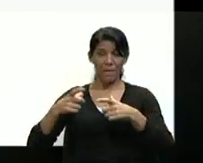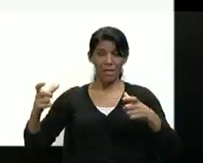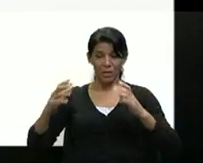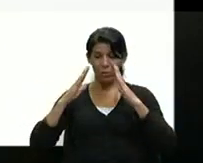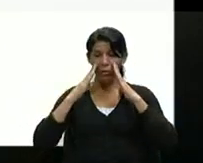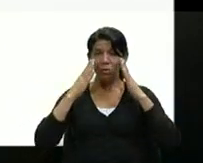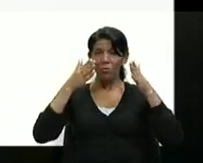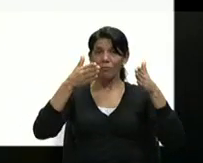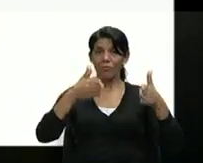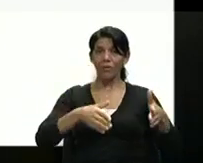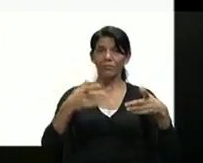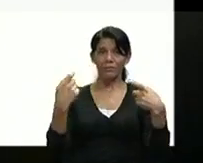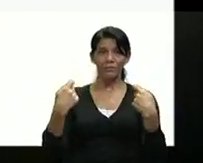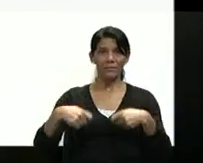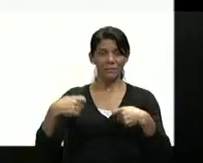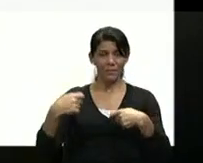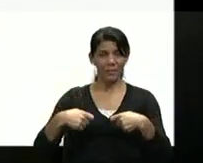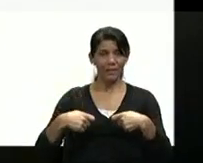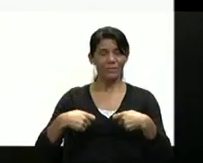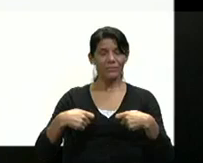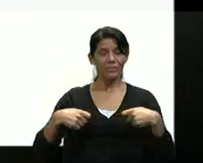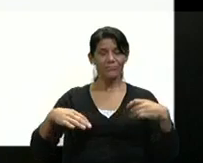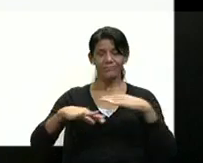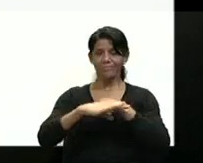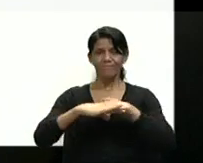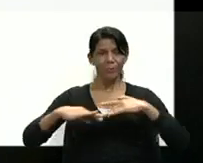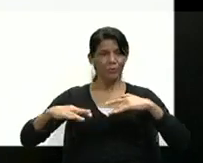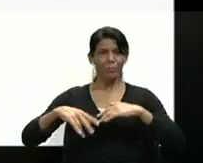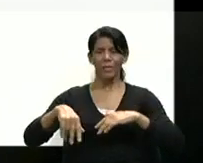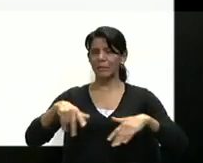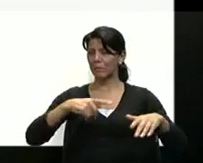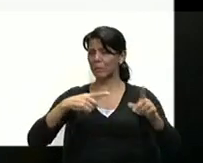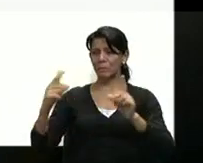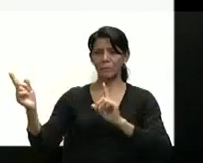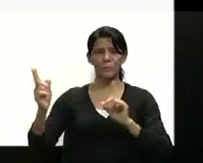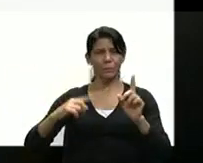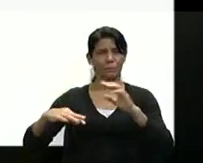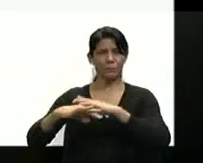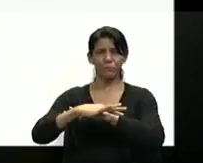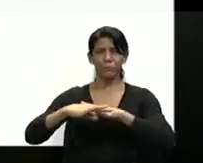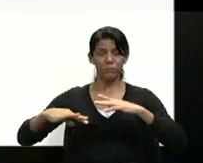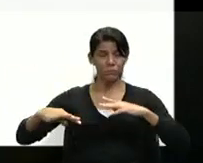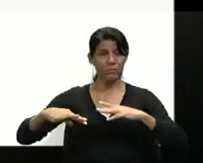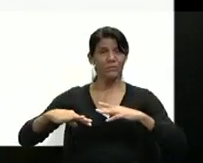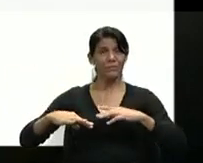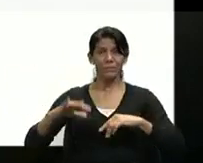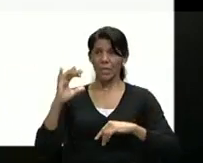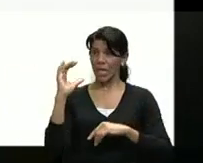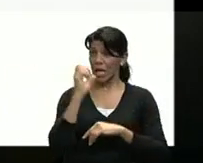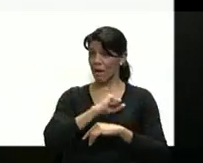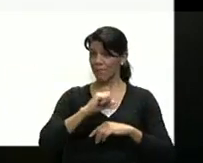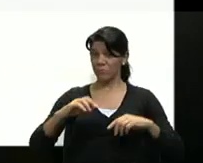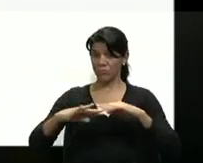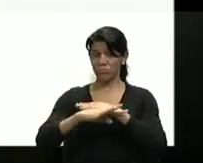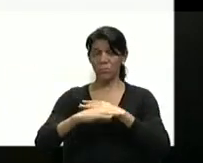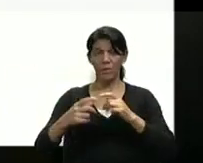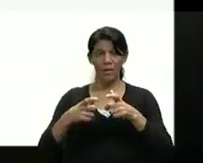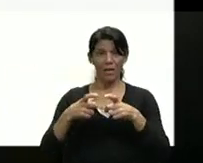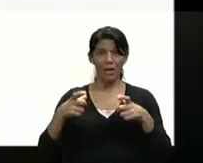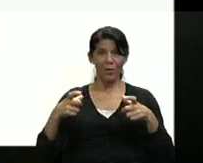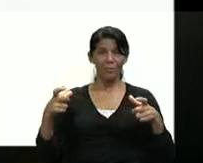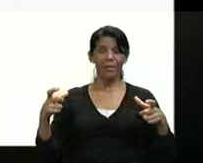para essa necessidade de locomoção em pequenos espaços de tempo, levam ao aumento